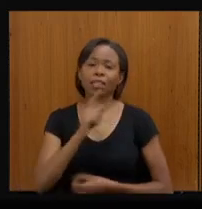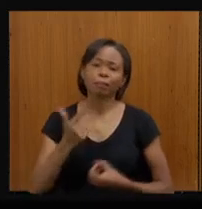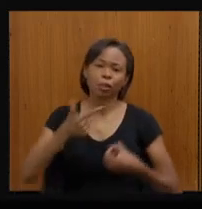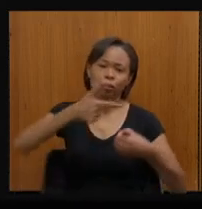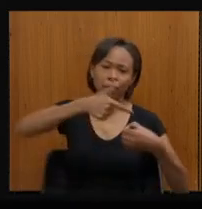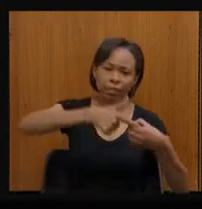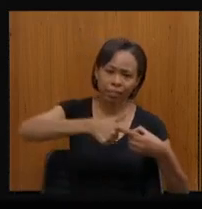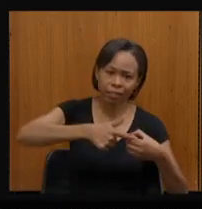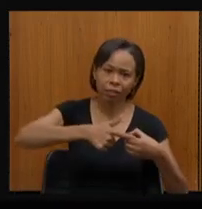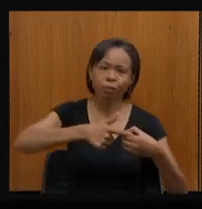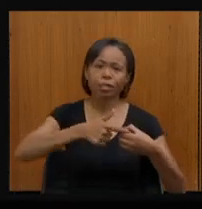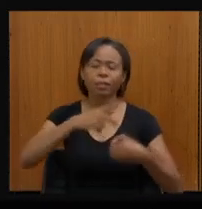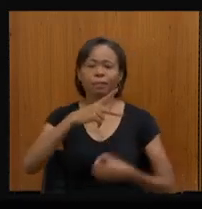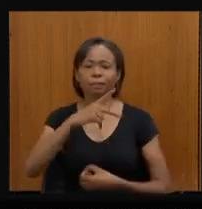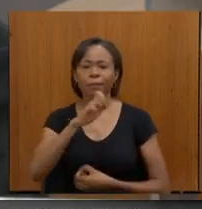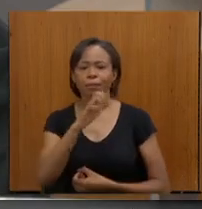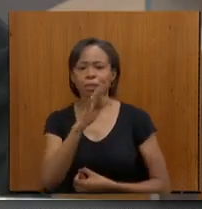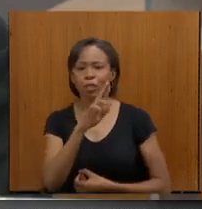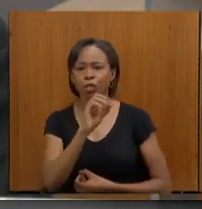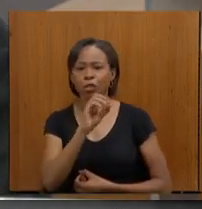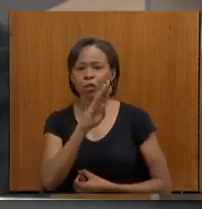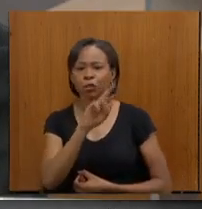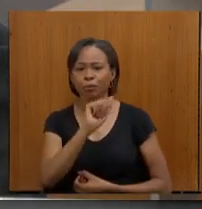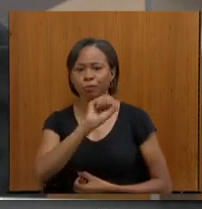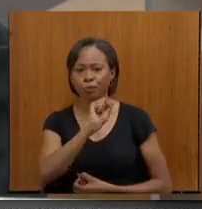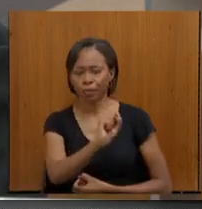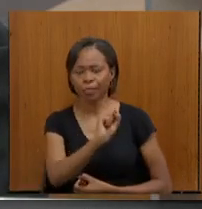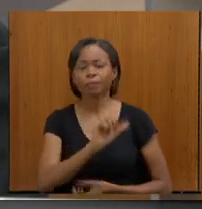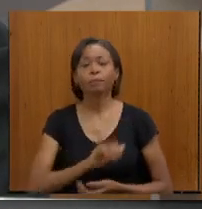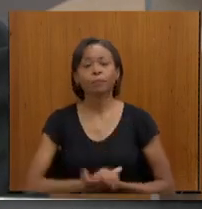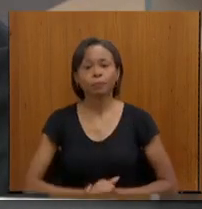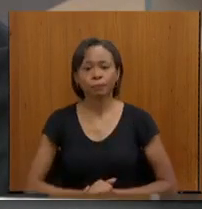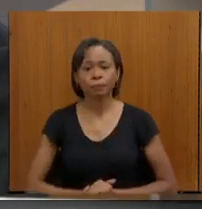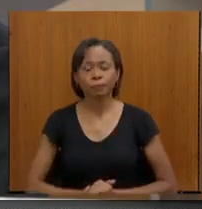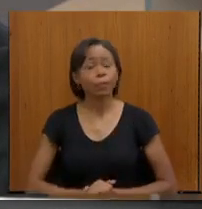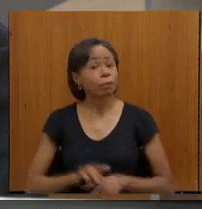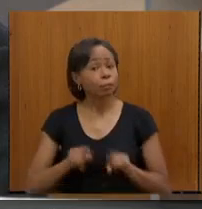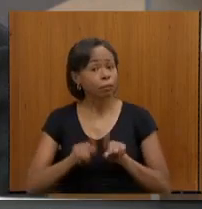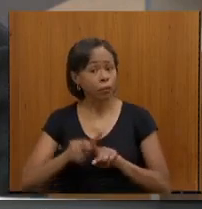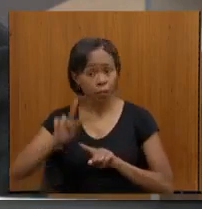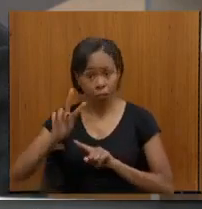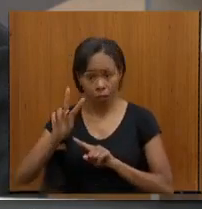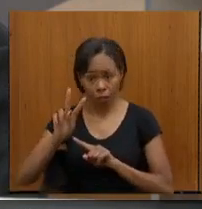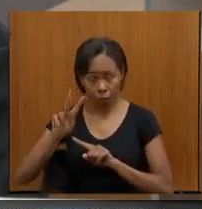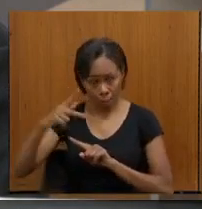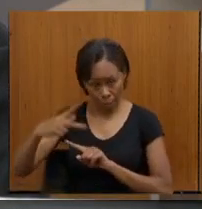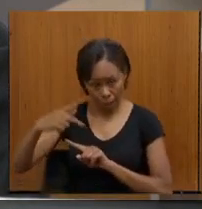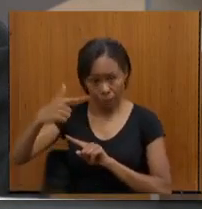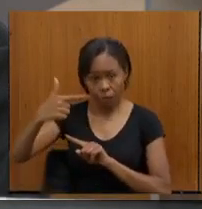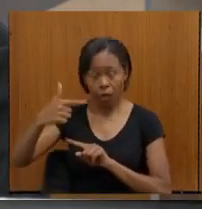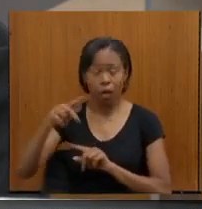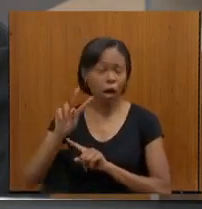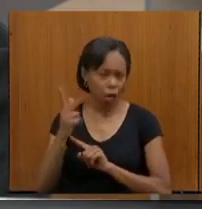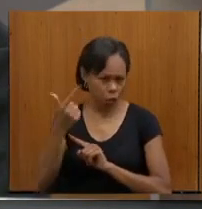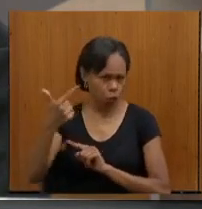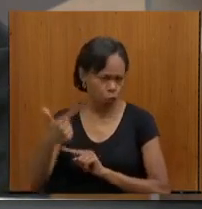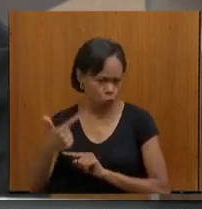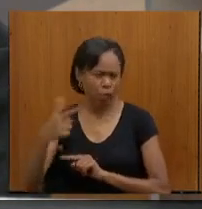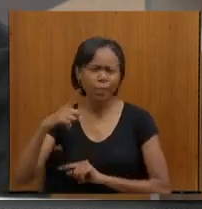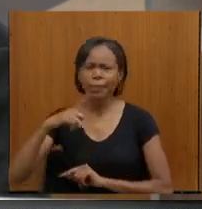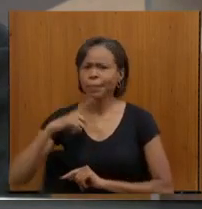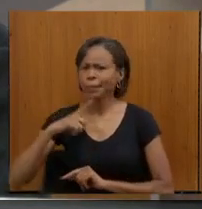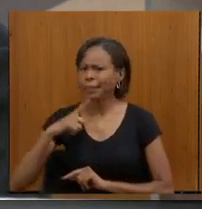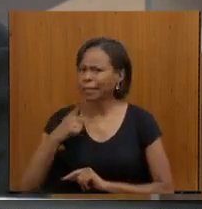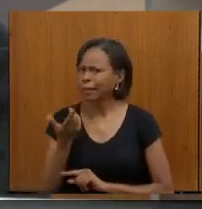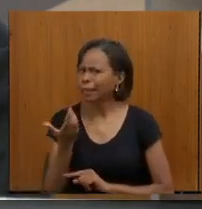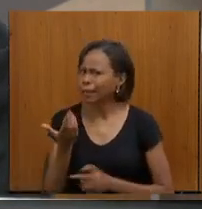Passamos o próximos lado por favor e o hidrogênio também ele tem uma função muito importante no agronegócio né é a partir